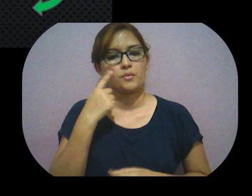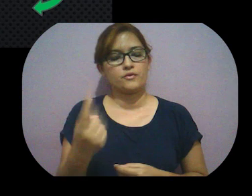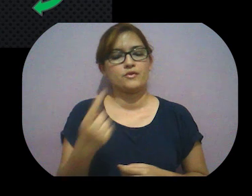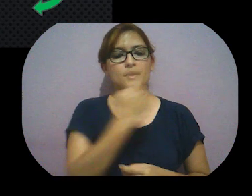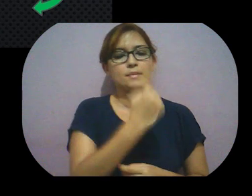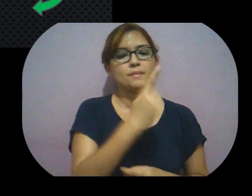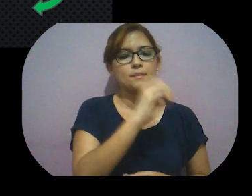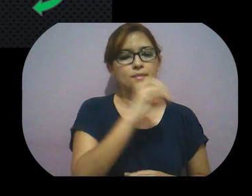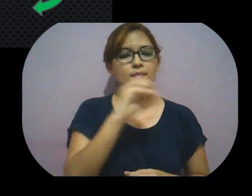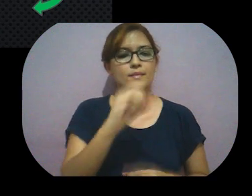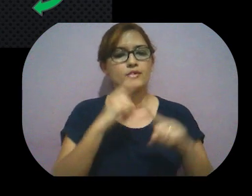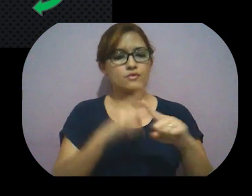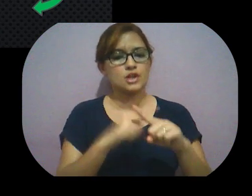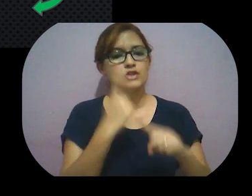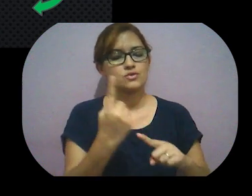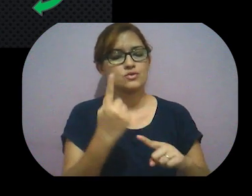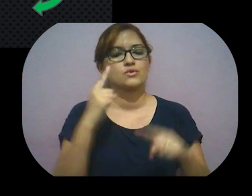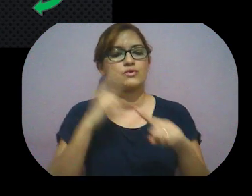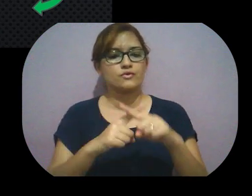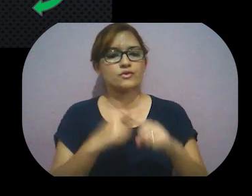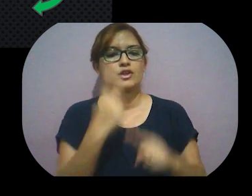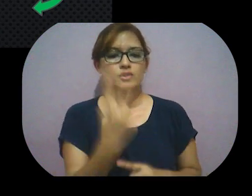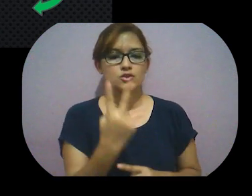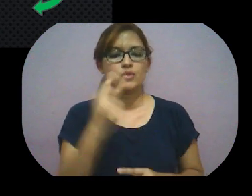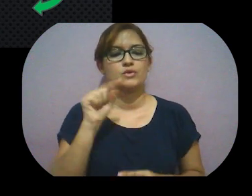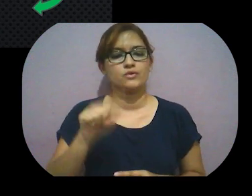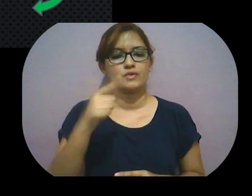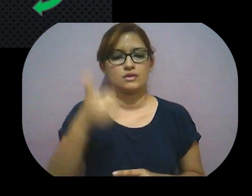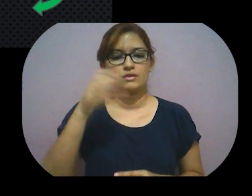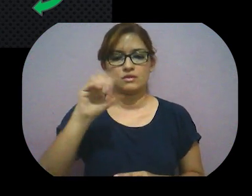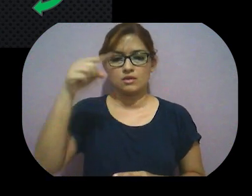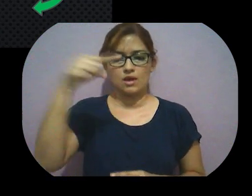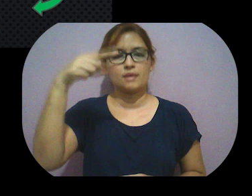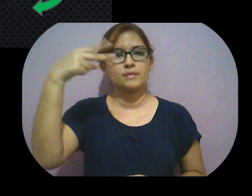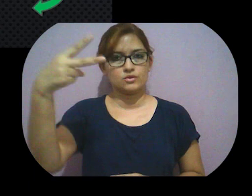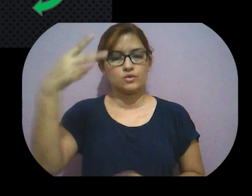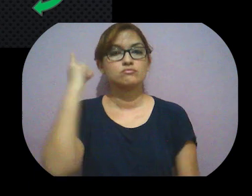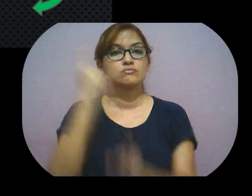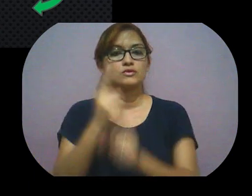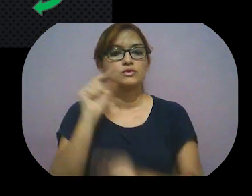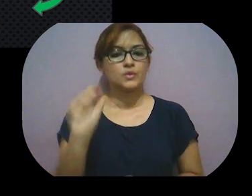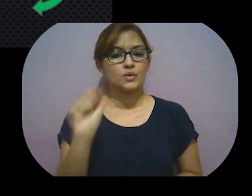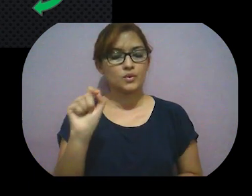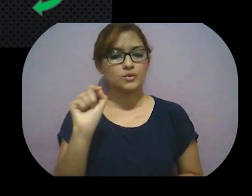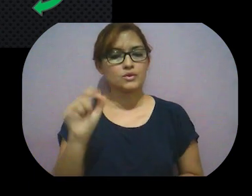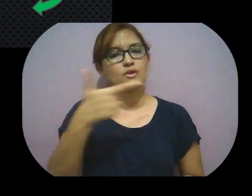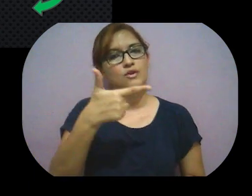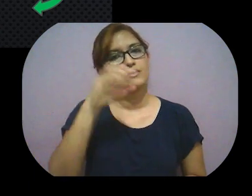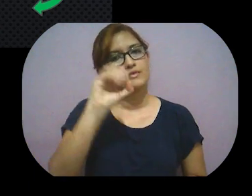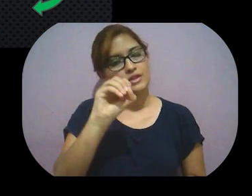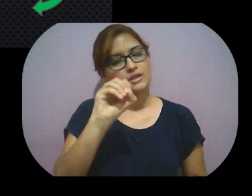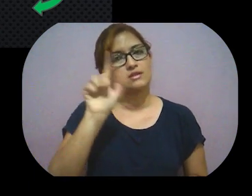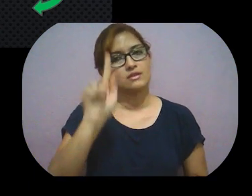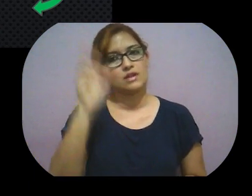ml, multiplicado pelo tipo dividido por 100, ou seja, 2 dividido por 100. 2 vezes 10 elevado a menos 2. Então, multiplicando